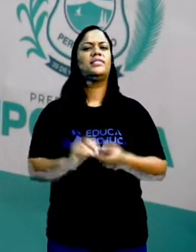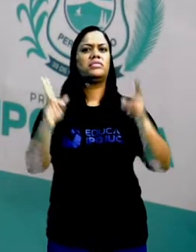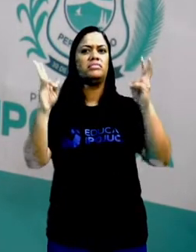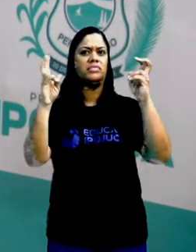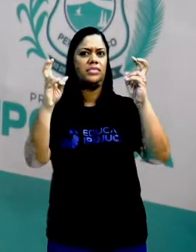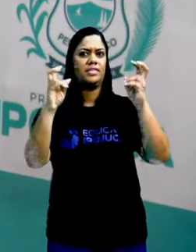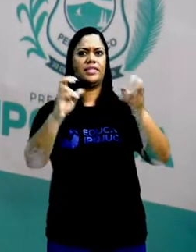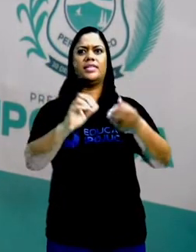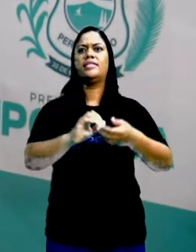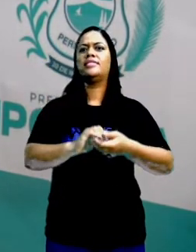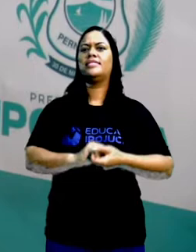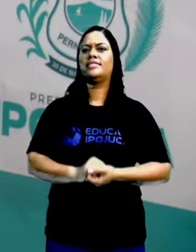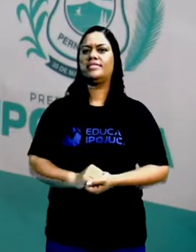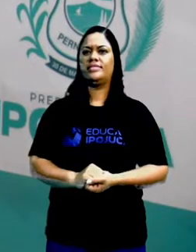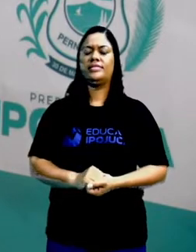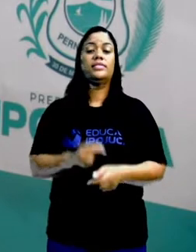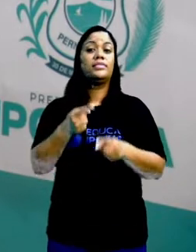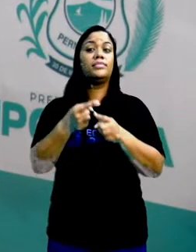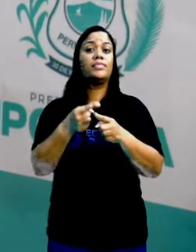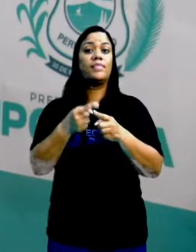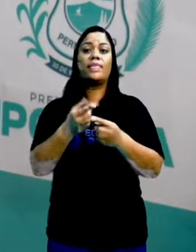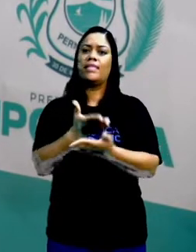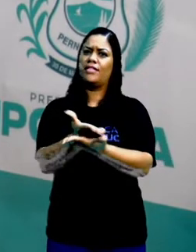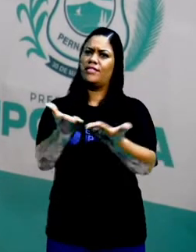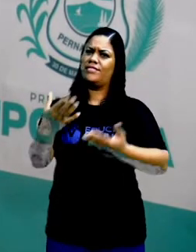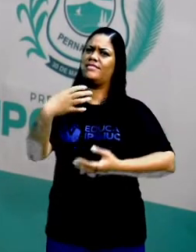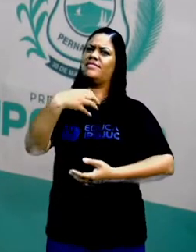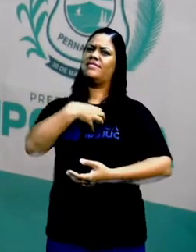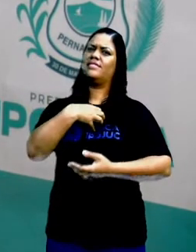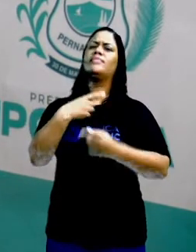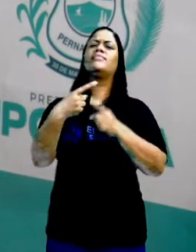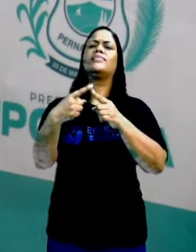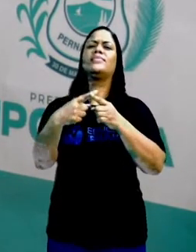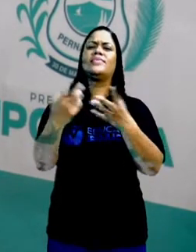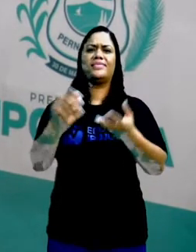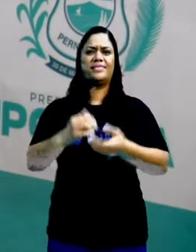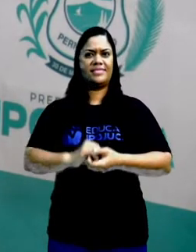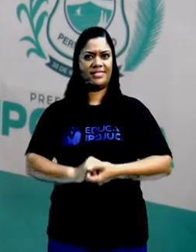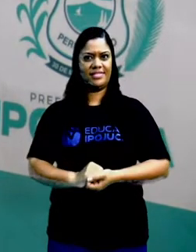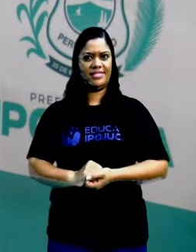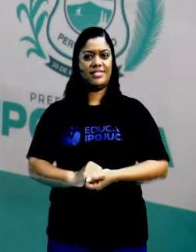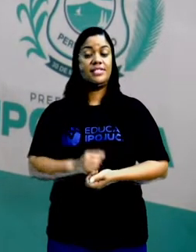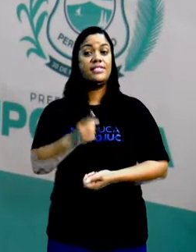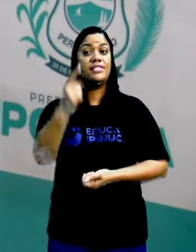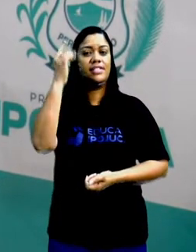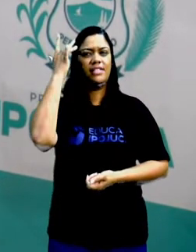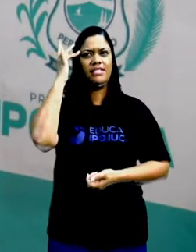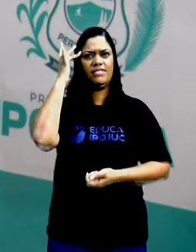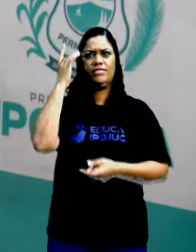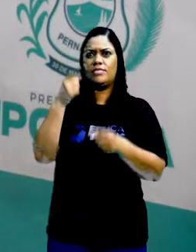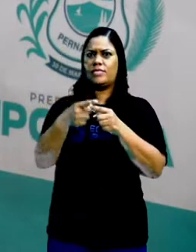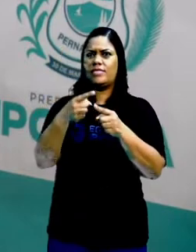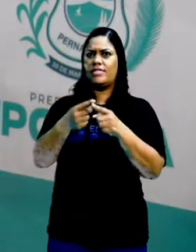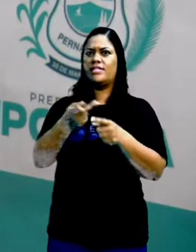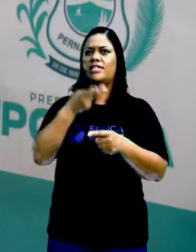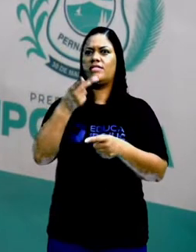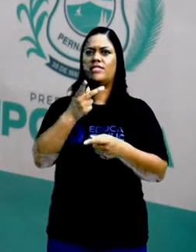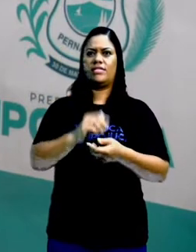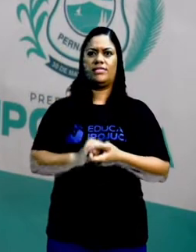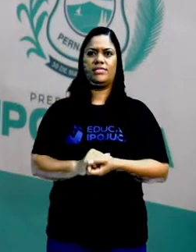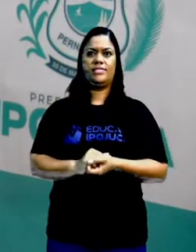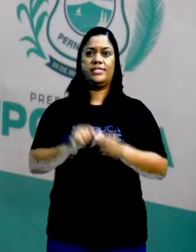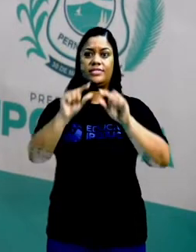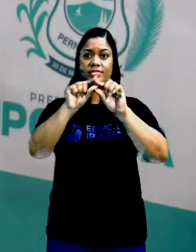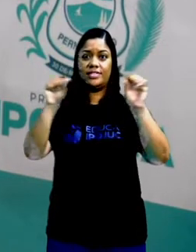assunto de um determinado tema E por que que você se sentiu assim vocês acham que foi porque que ela disse